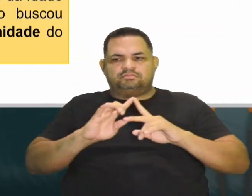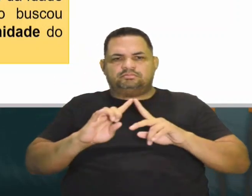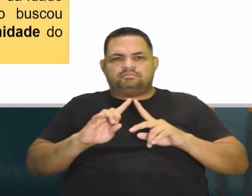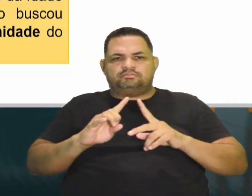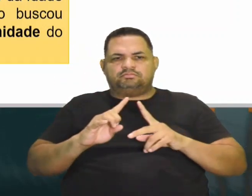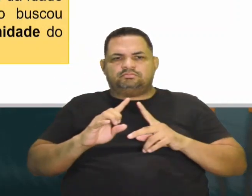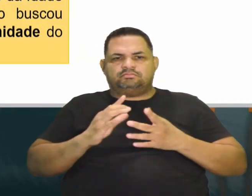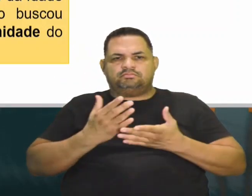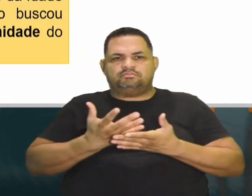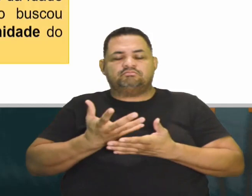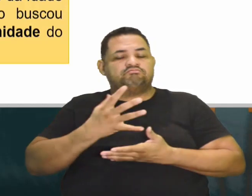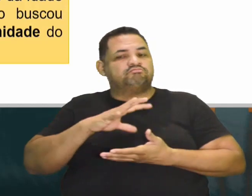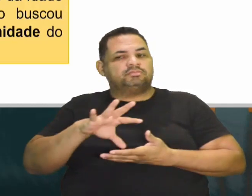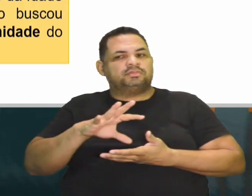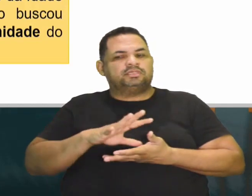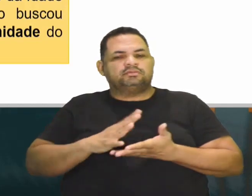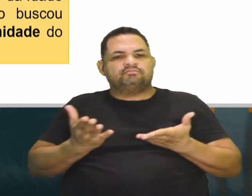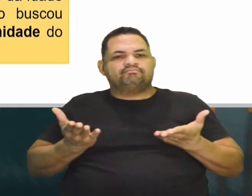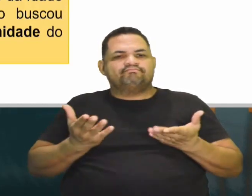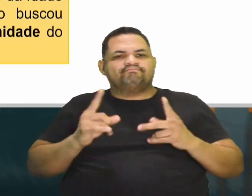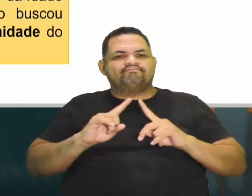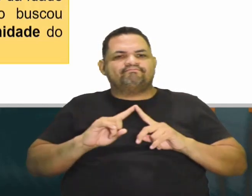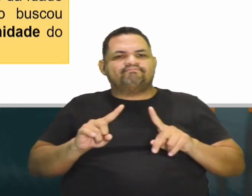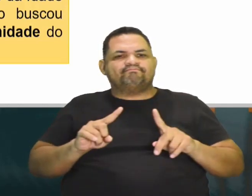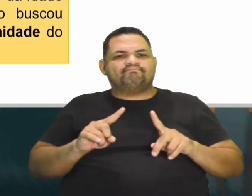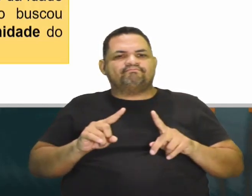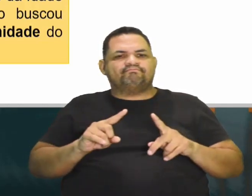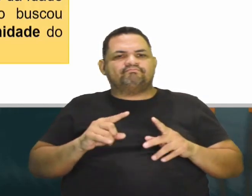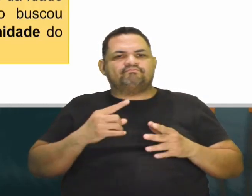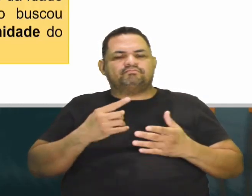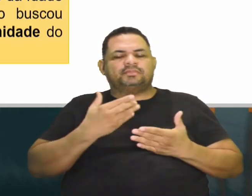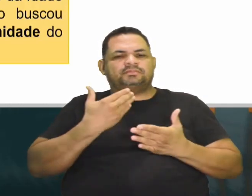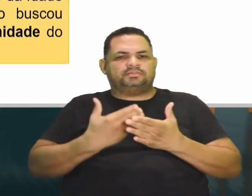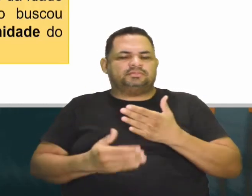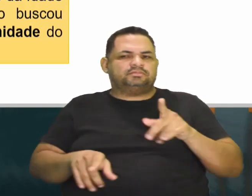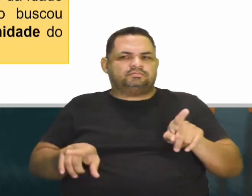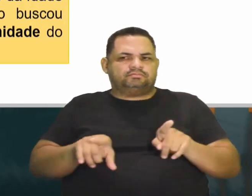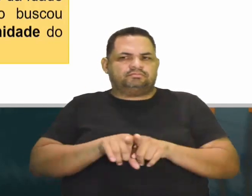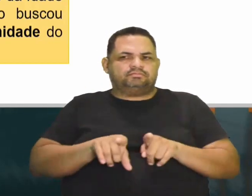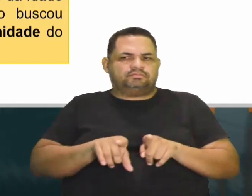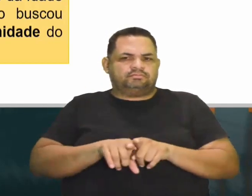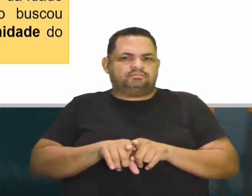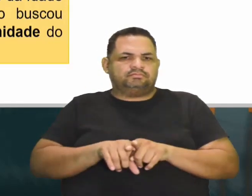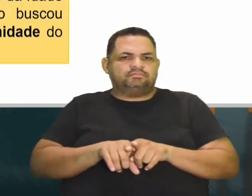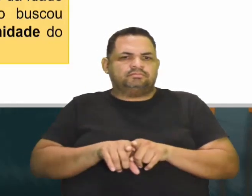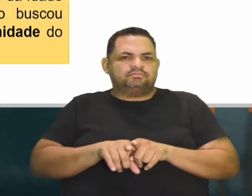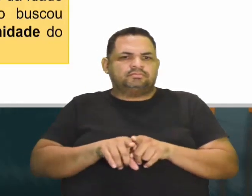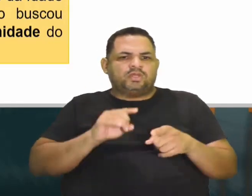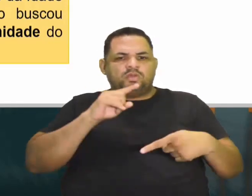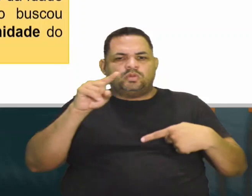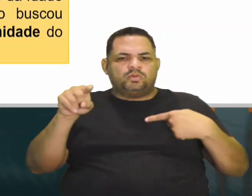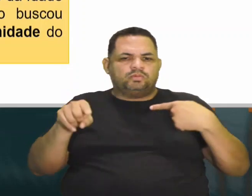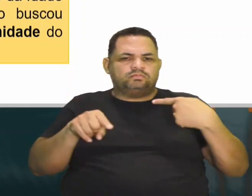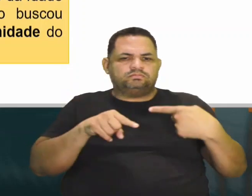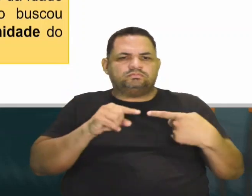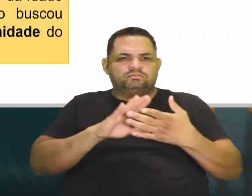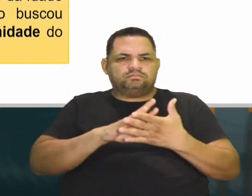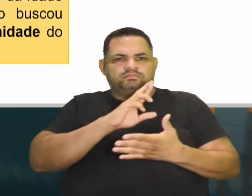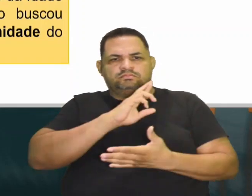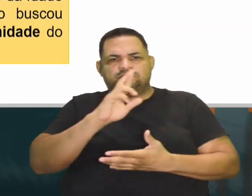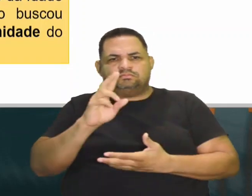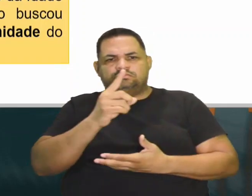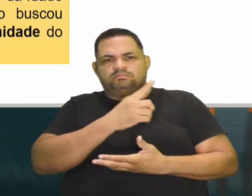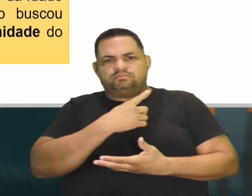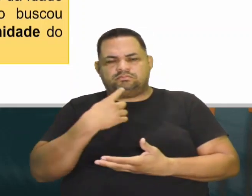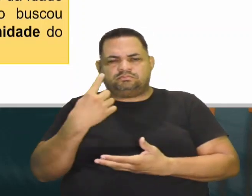não teremos tempo para isso, mas perdemos muito também, né? Por mais que o foco era a religião, nós sabemos